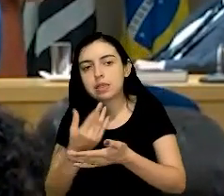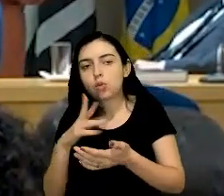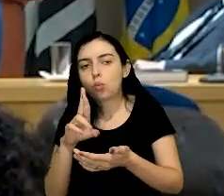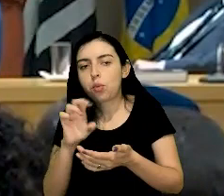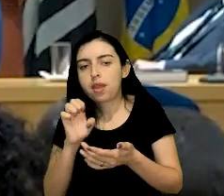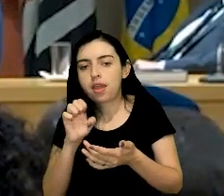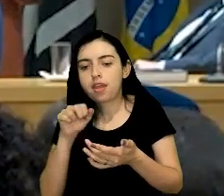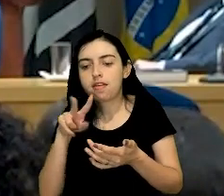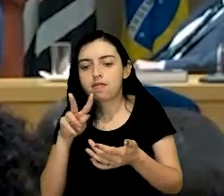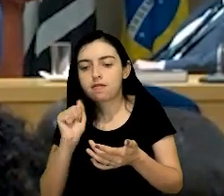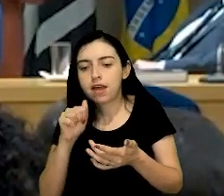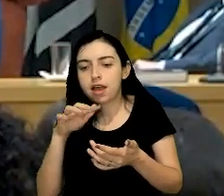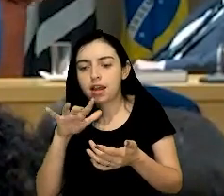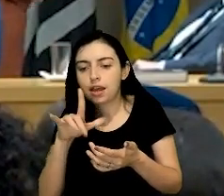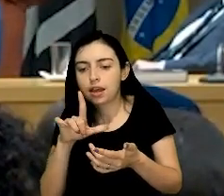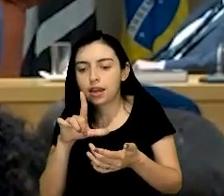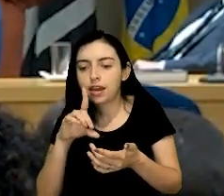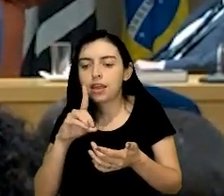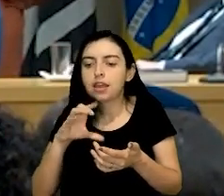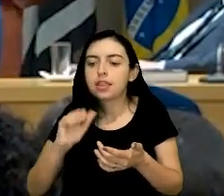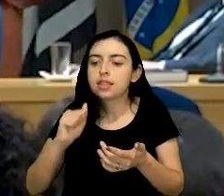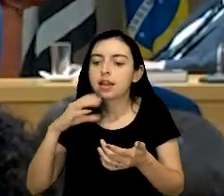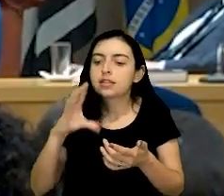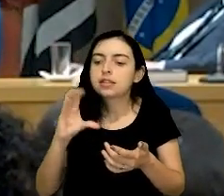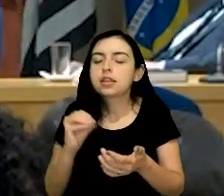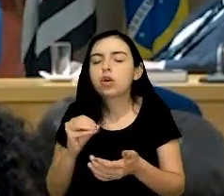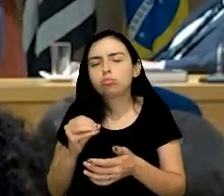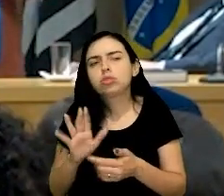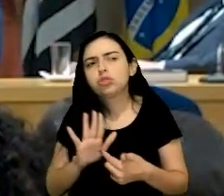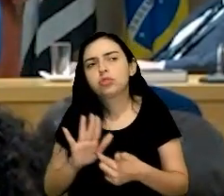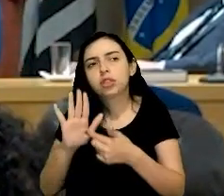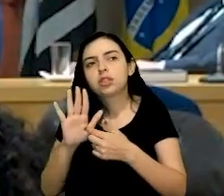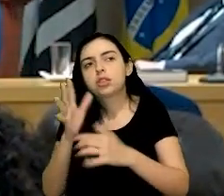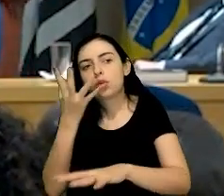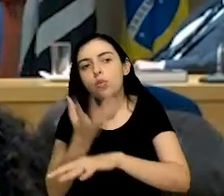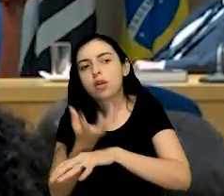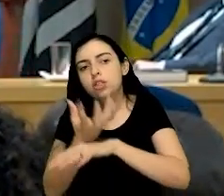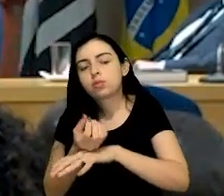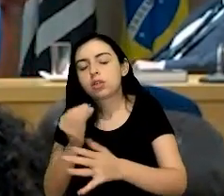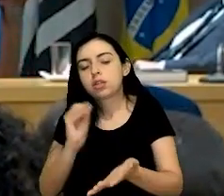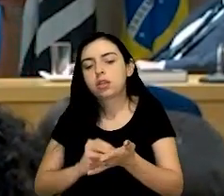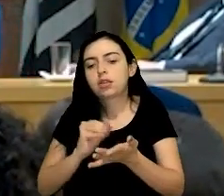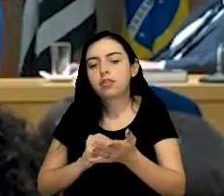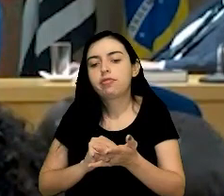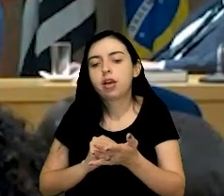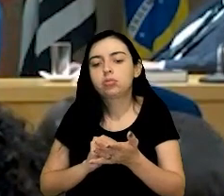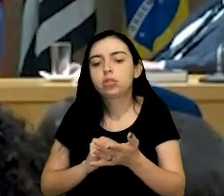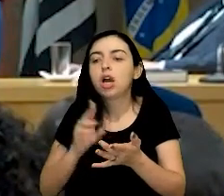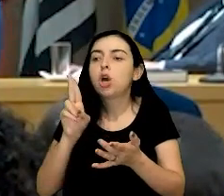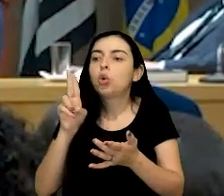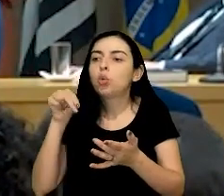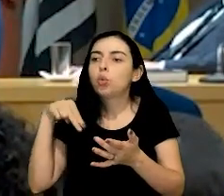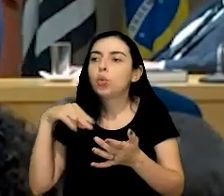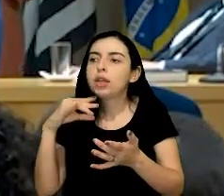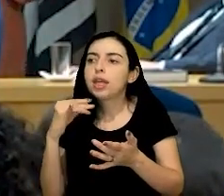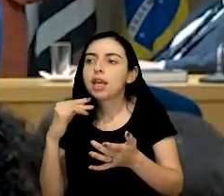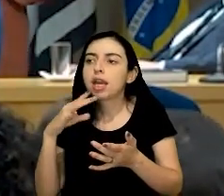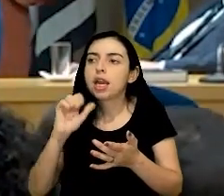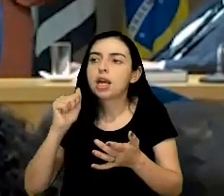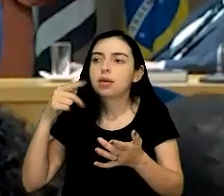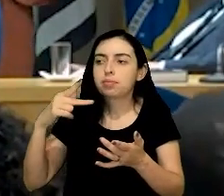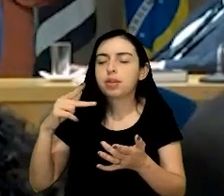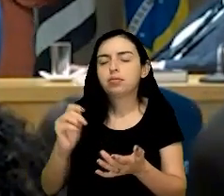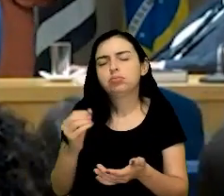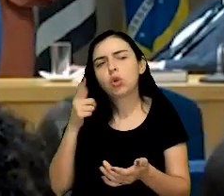termine as disciplinas que faltam na Unicamp para poder revalidar o diploma. Então, isso a gente tem conseguido fazer para que